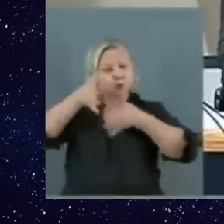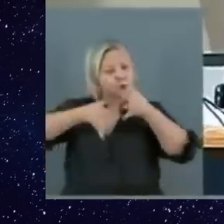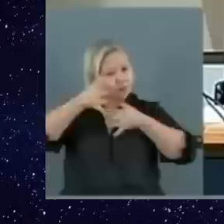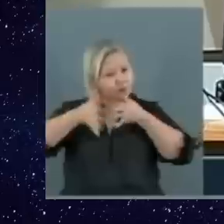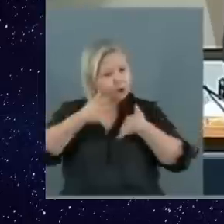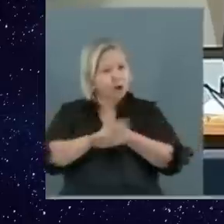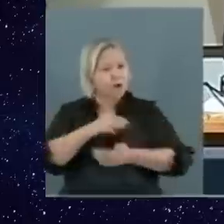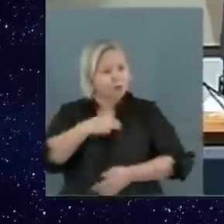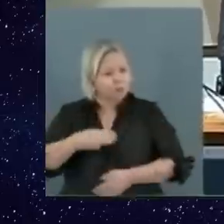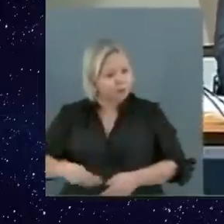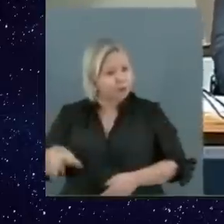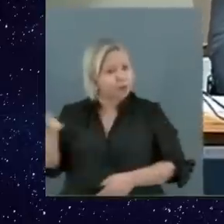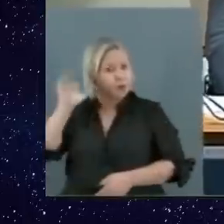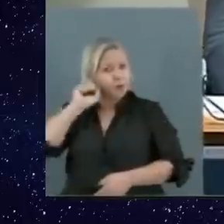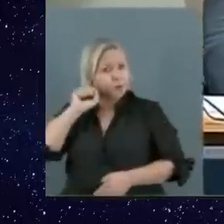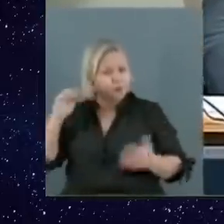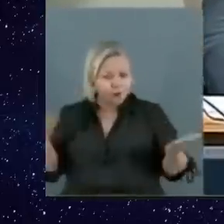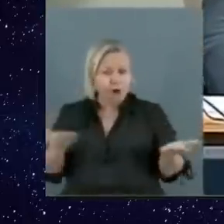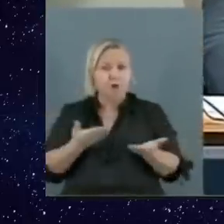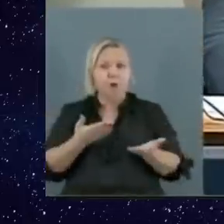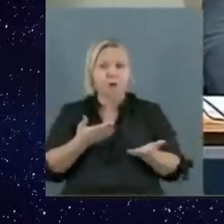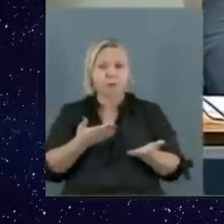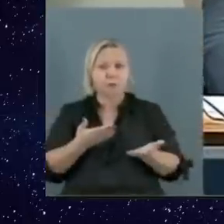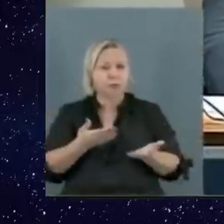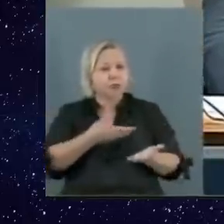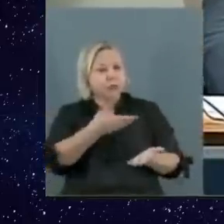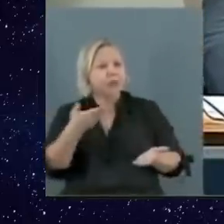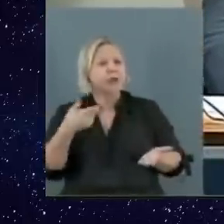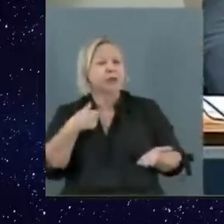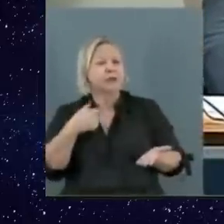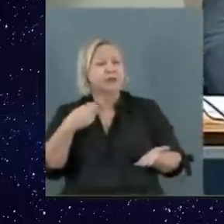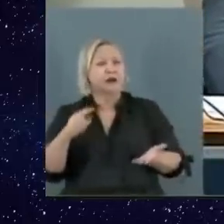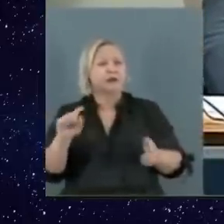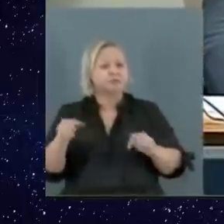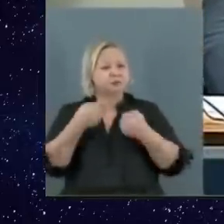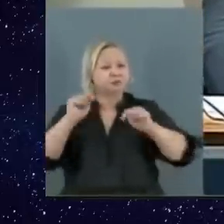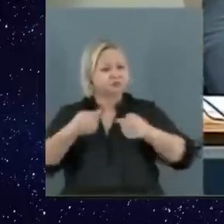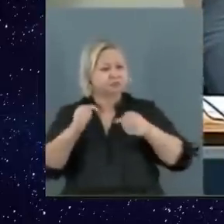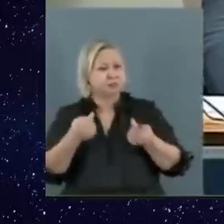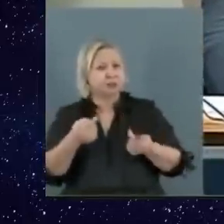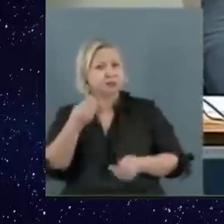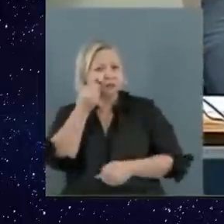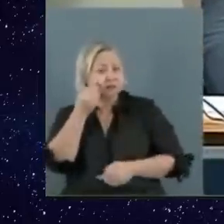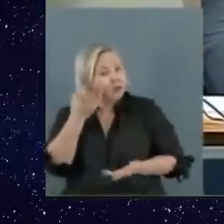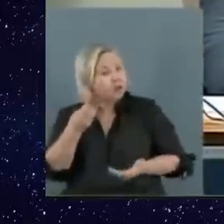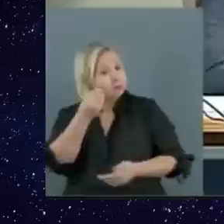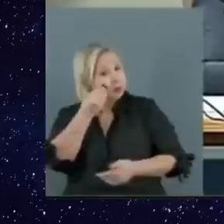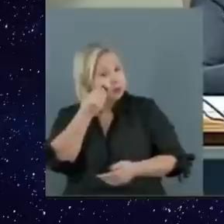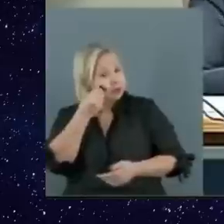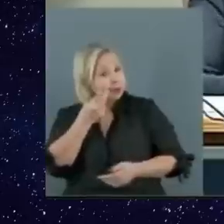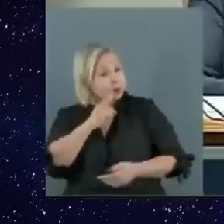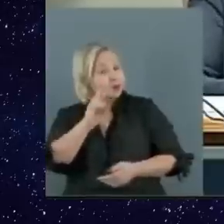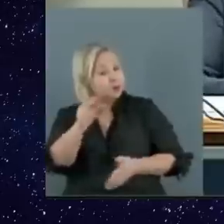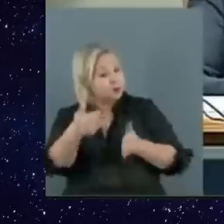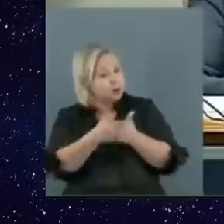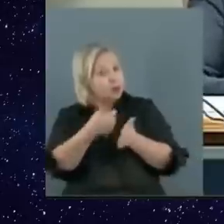o ministro ouviu atentamente e agora ele está... pelo menos tentando responder os questionamentos. Mas